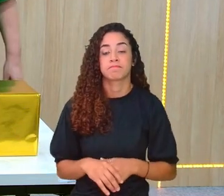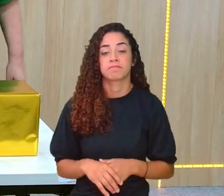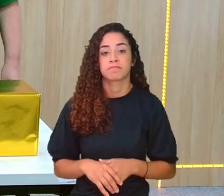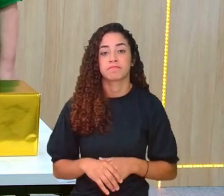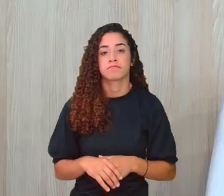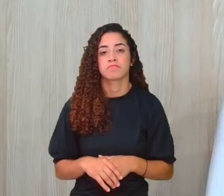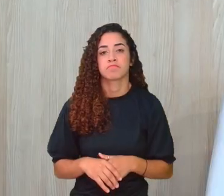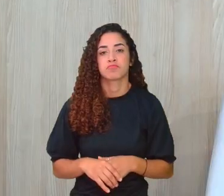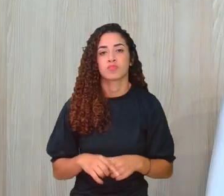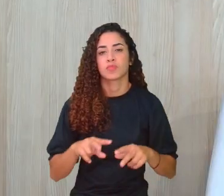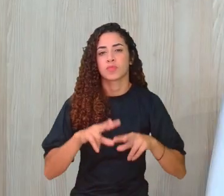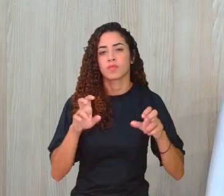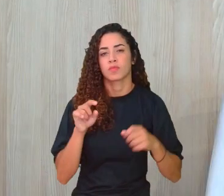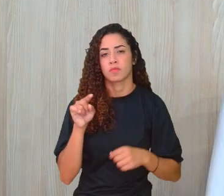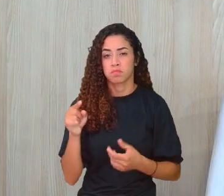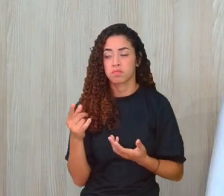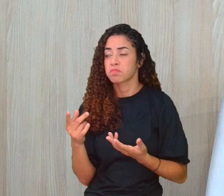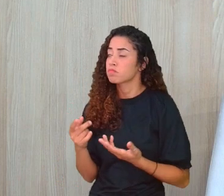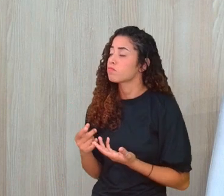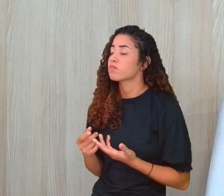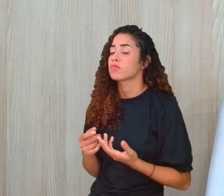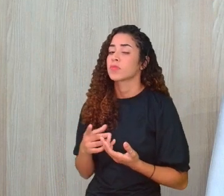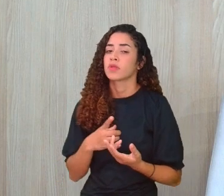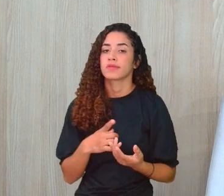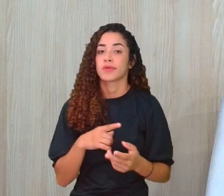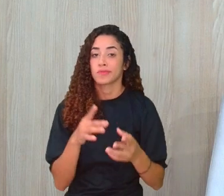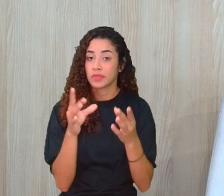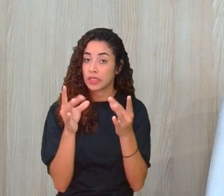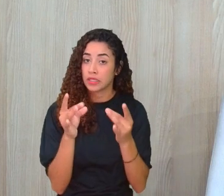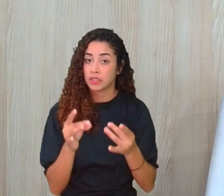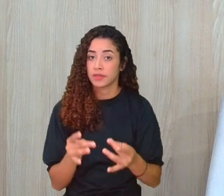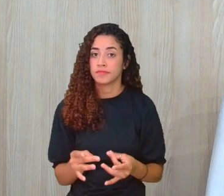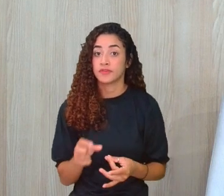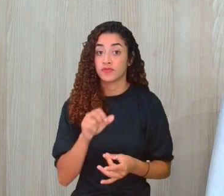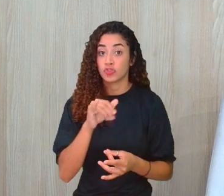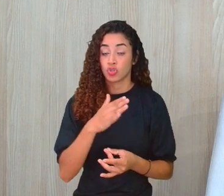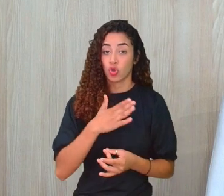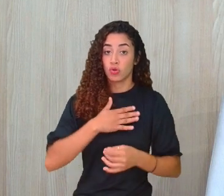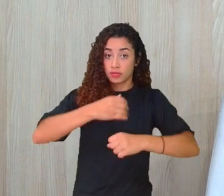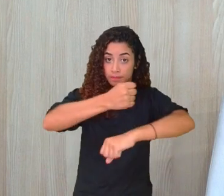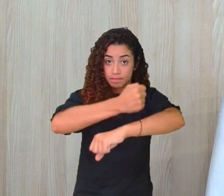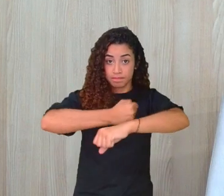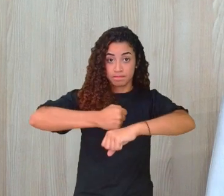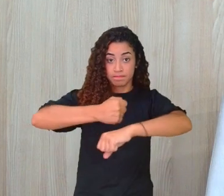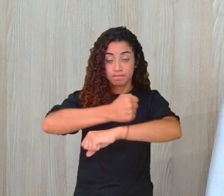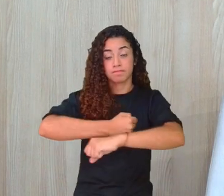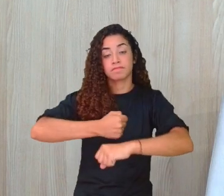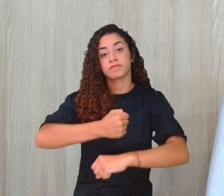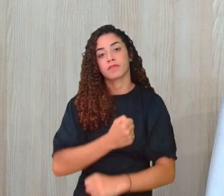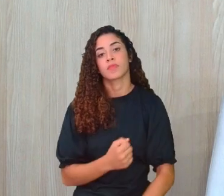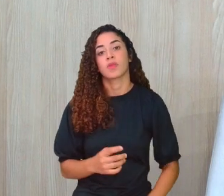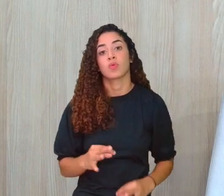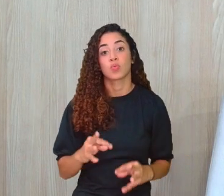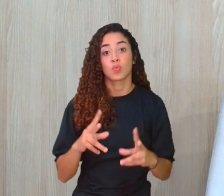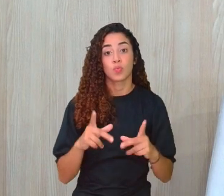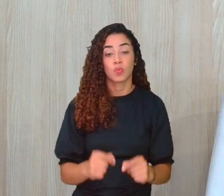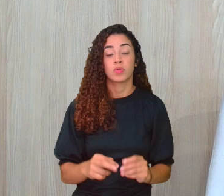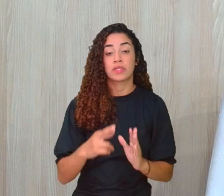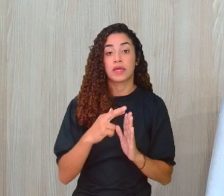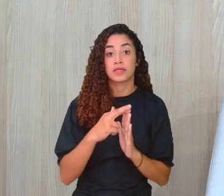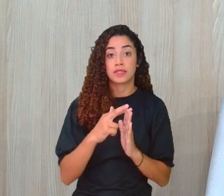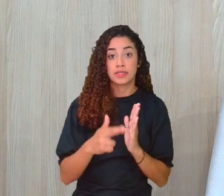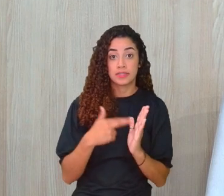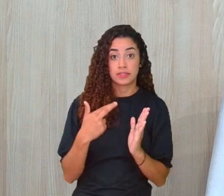Sobre isso daí, tem até um detalhe. Para quem gosta de culinária, toda receita está